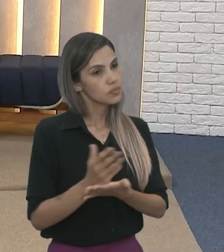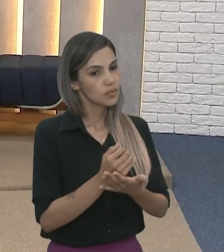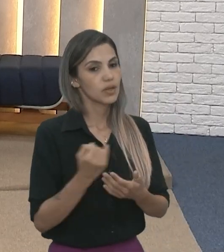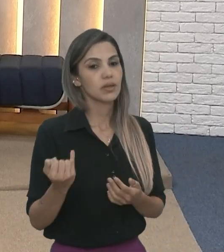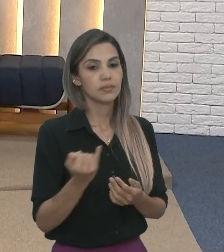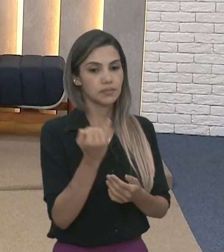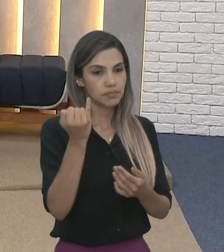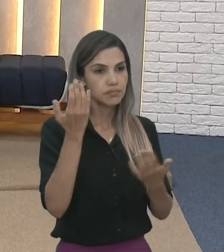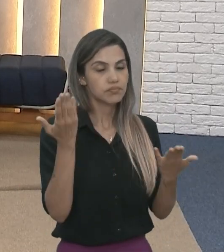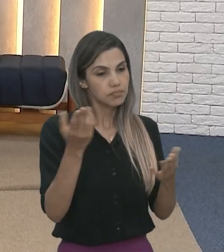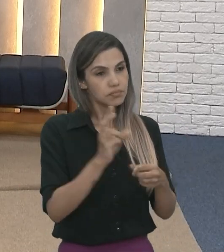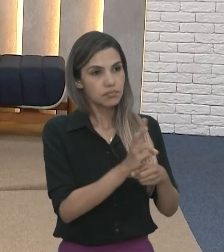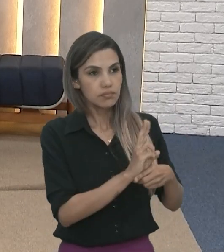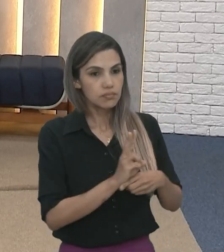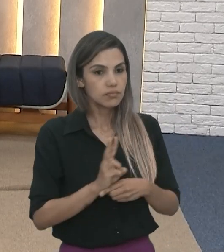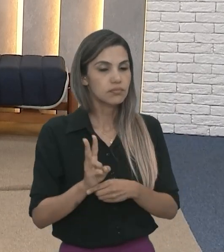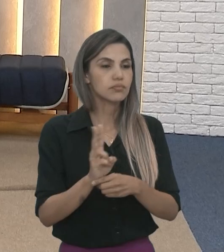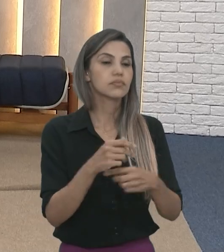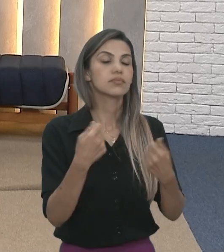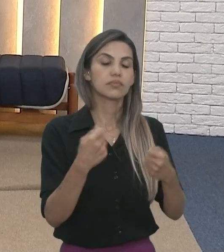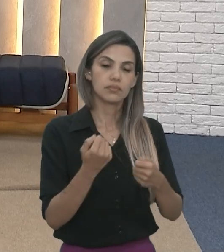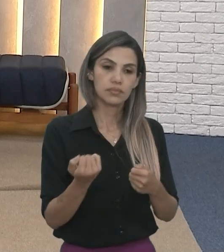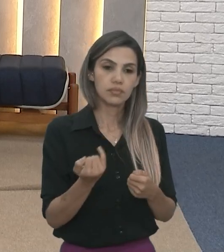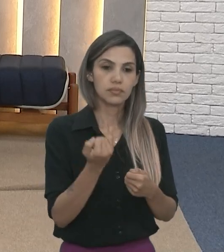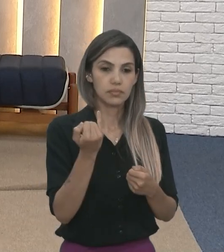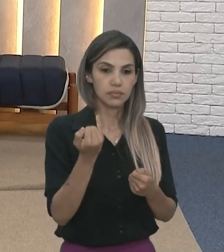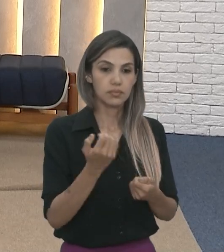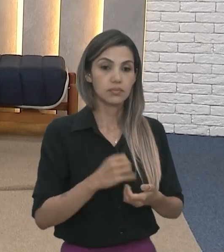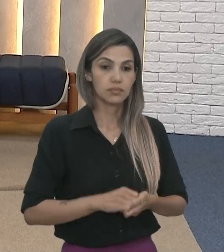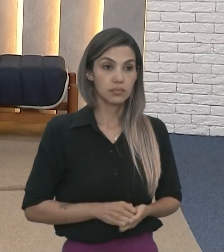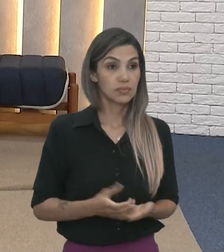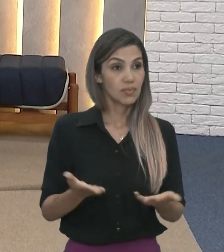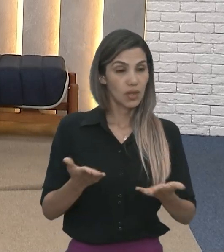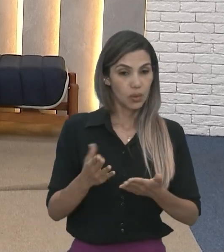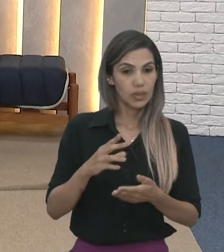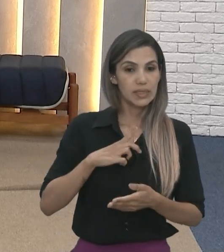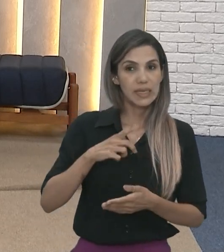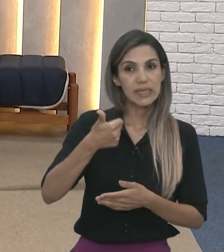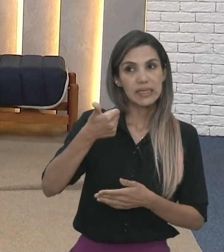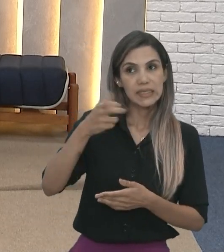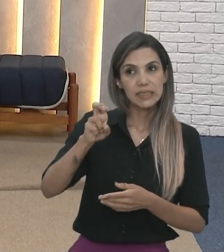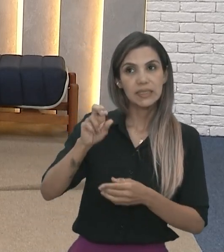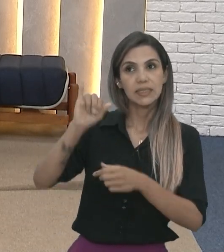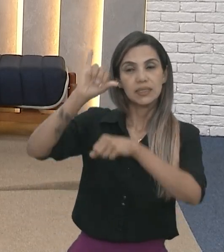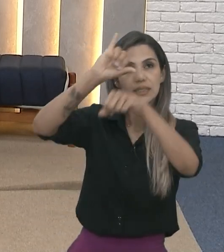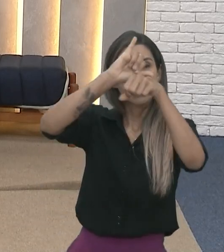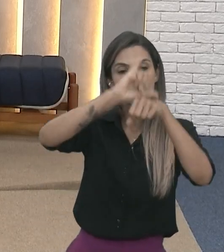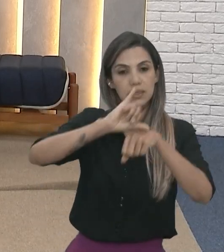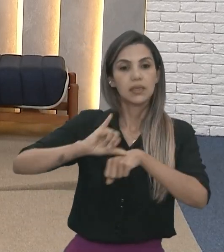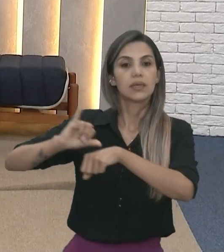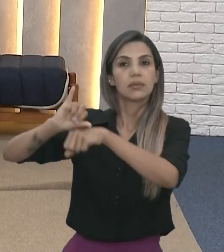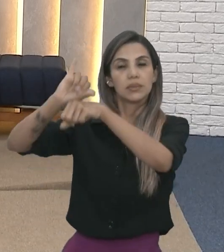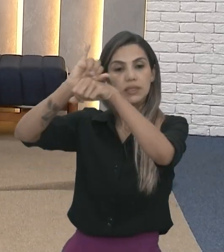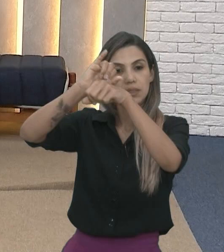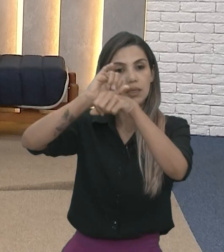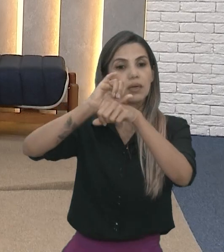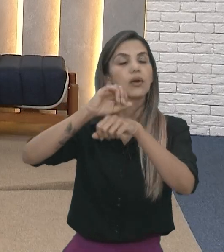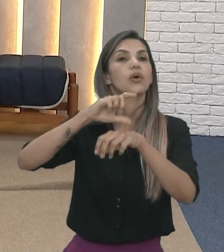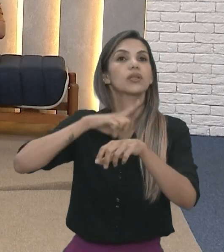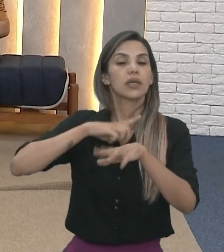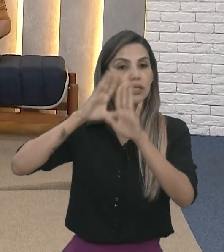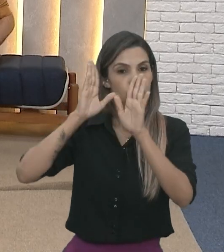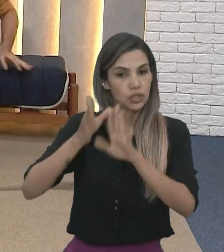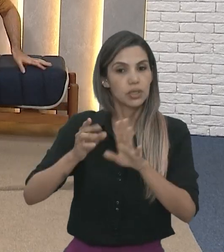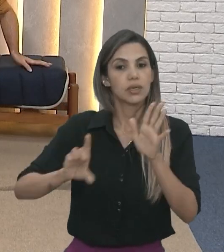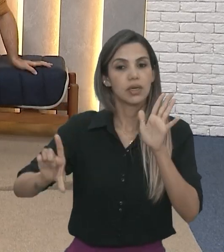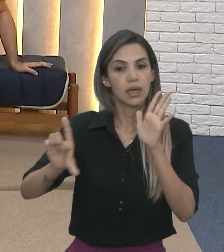vale levantar, né? Porque atualmente 15 capitais estaduais possuem já a lei de inspeção predial.